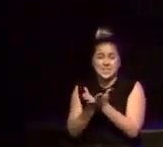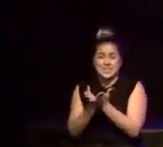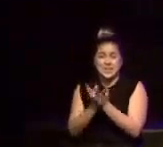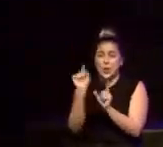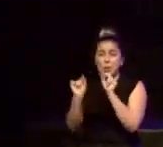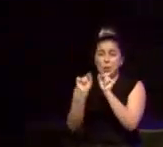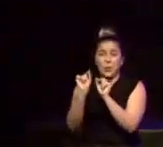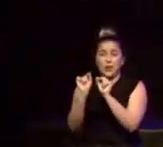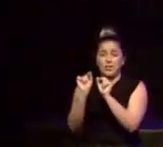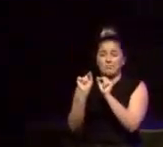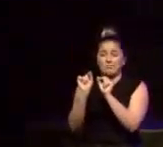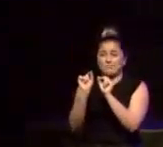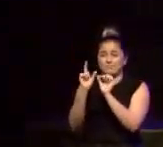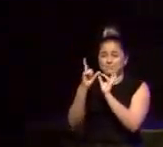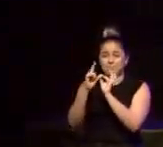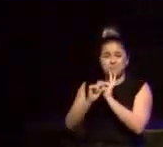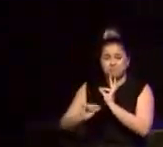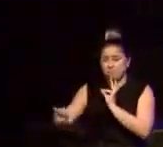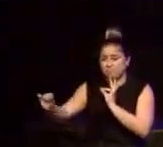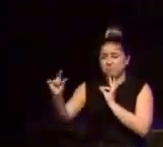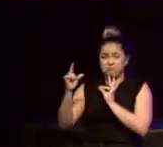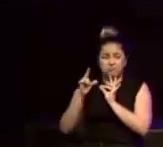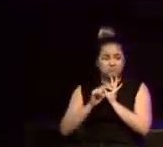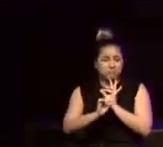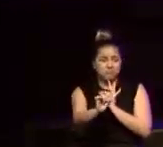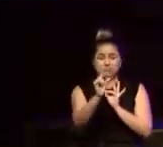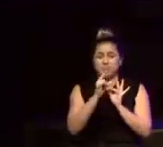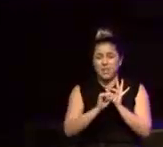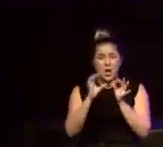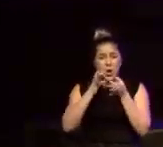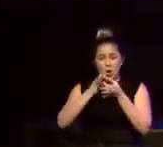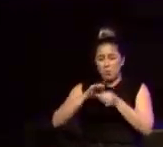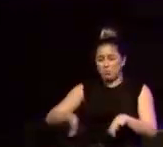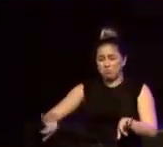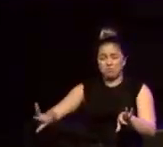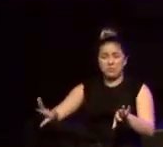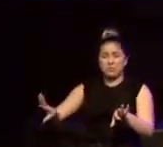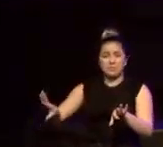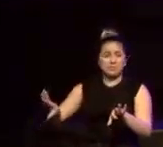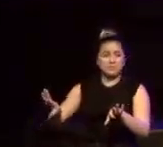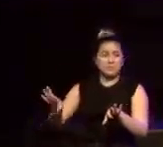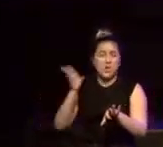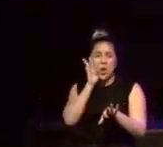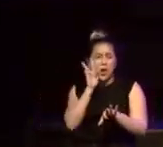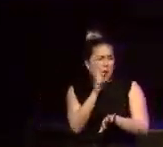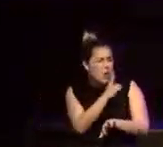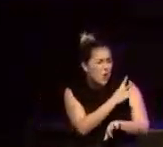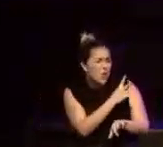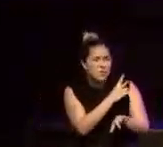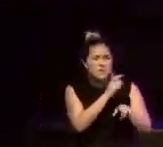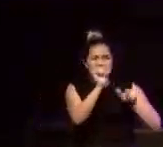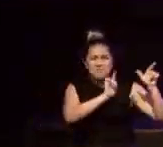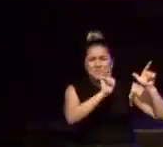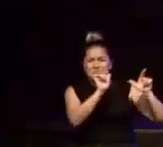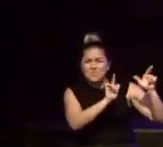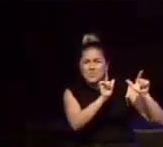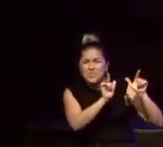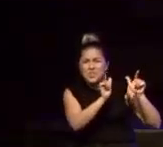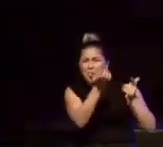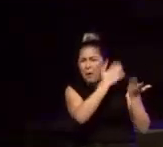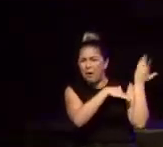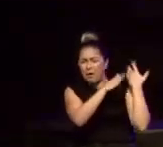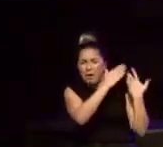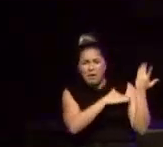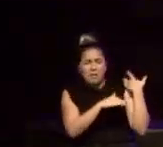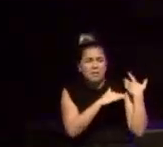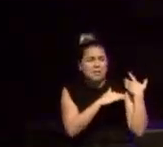se desconectando aos poucos. Eu sei porque, de vez em quando, eu olho, né, vídeos antigos aqui da igreja, e eu falo, onde é que está fulano,